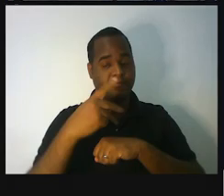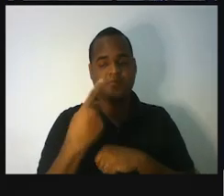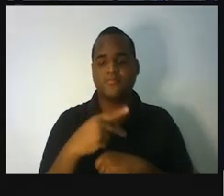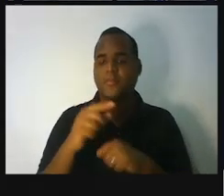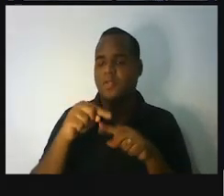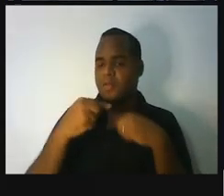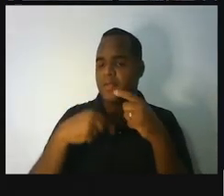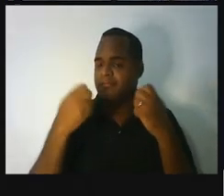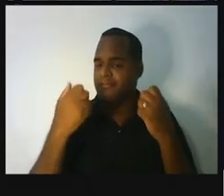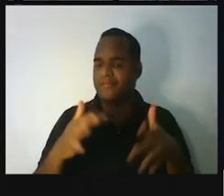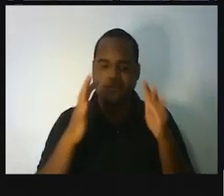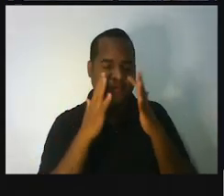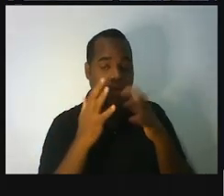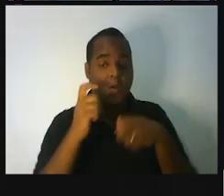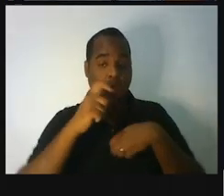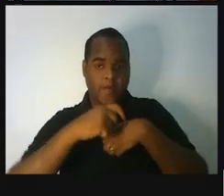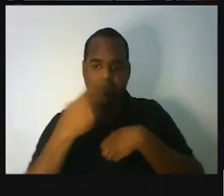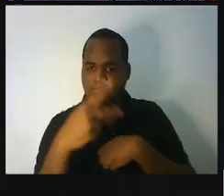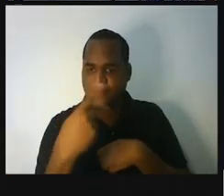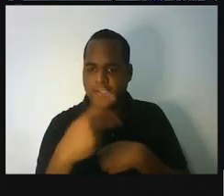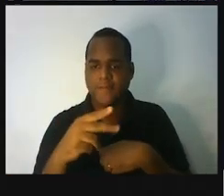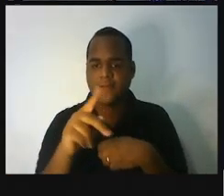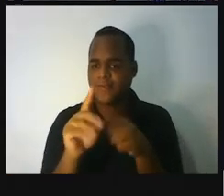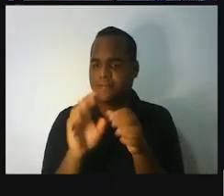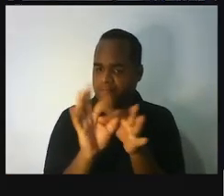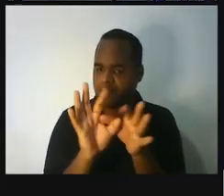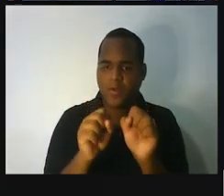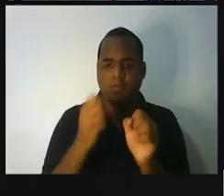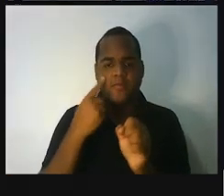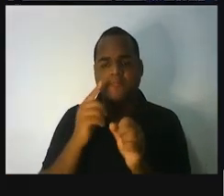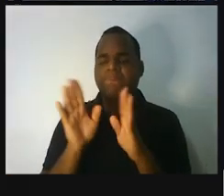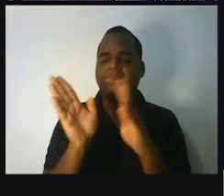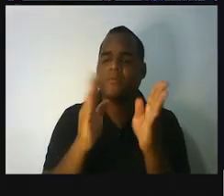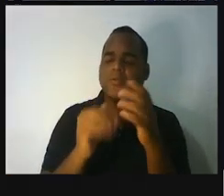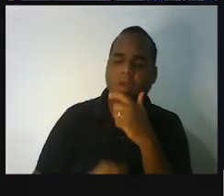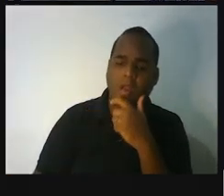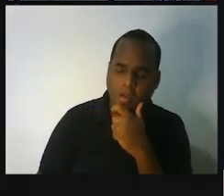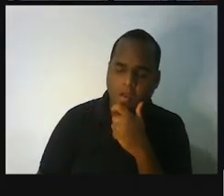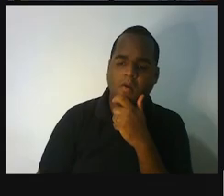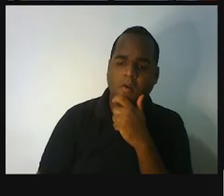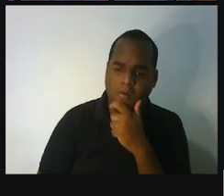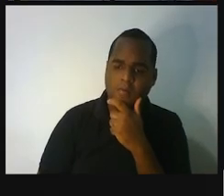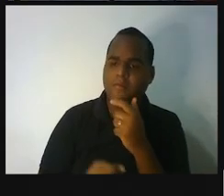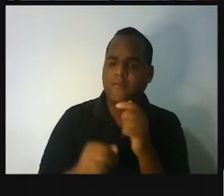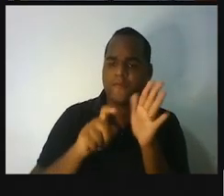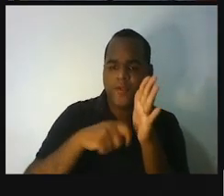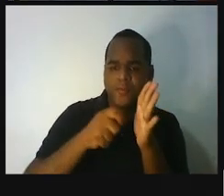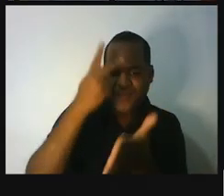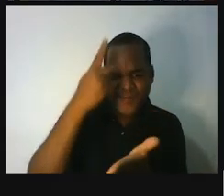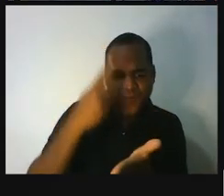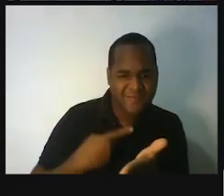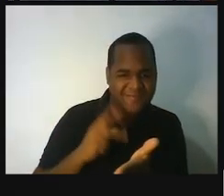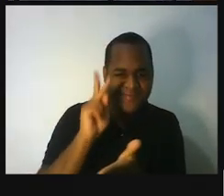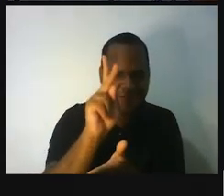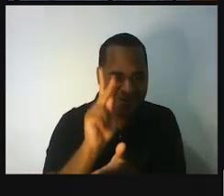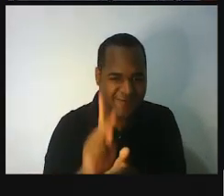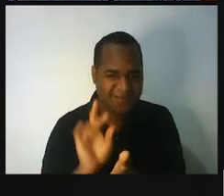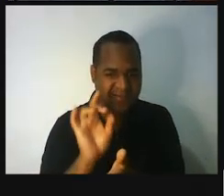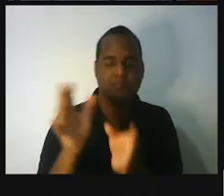áudio depois, a hora que você quiser, que você precisar lembrar daquilo, olha, aquela coisa de volume,